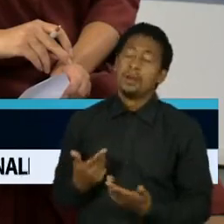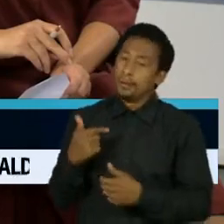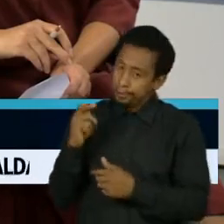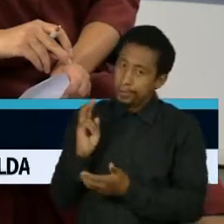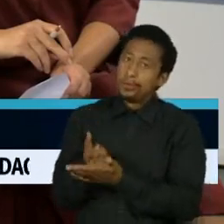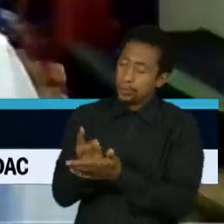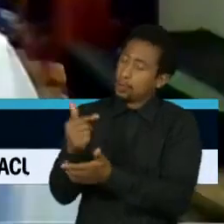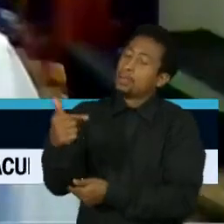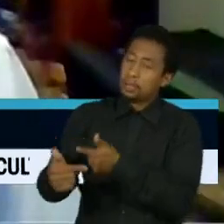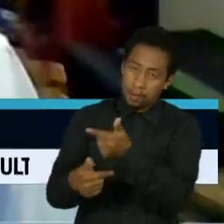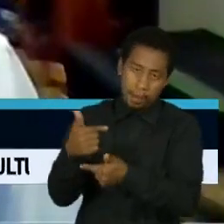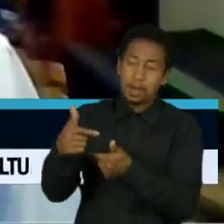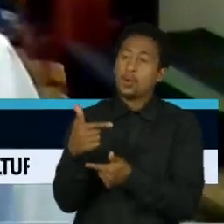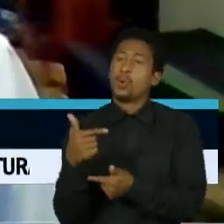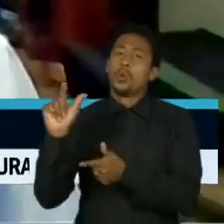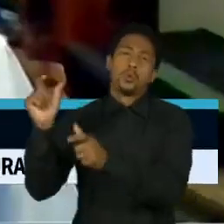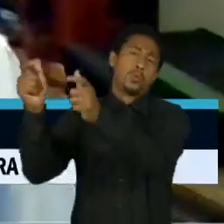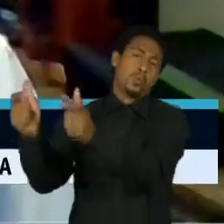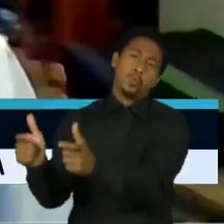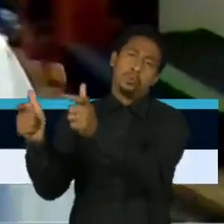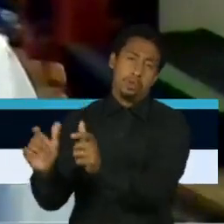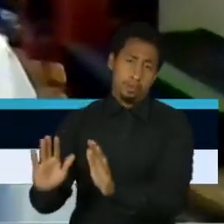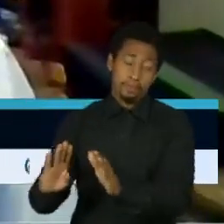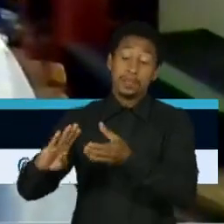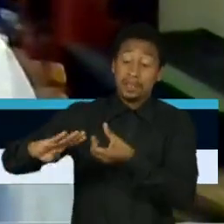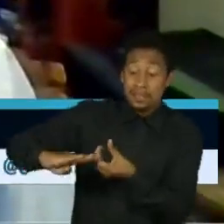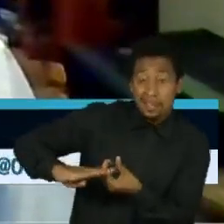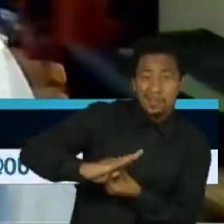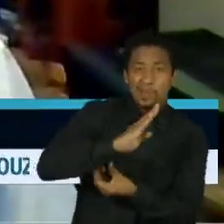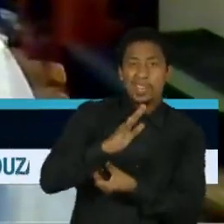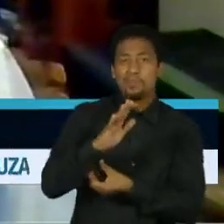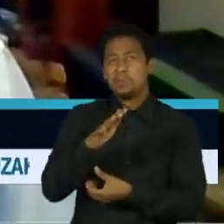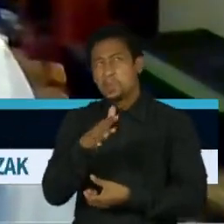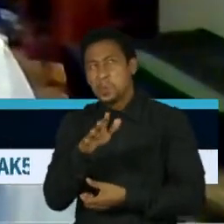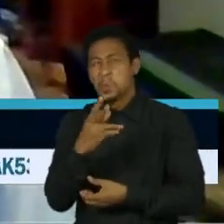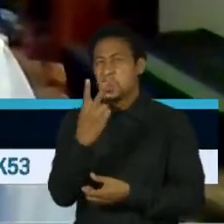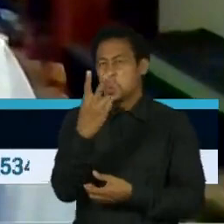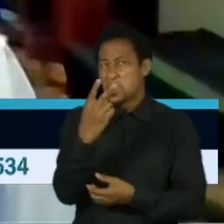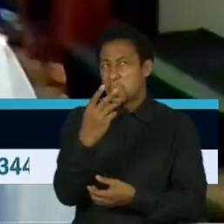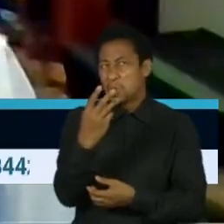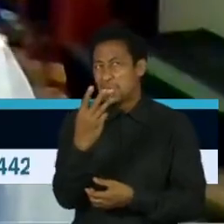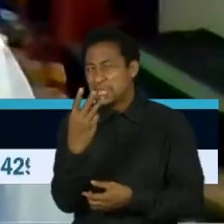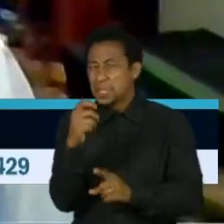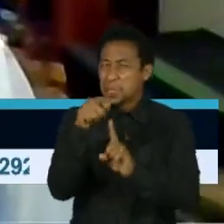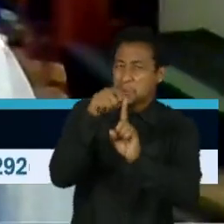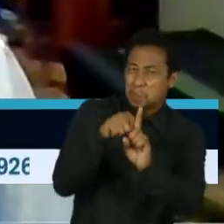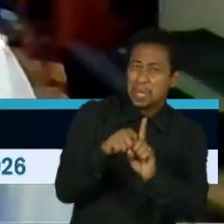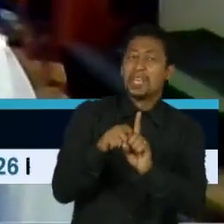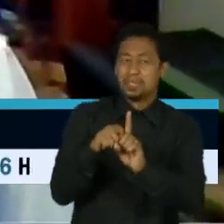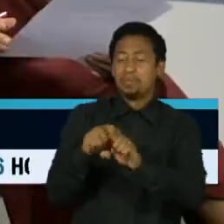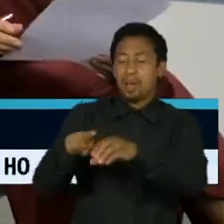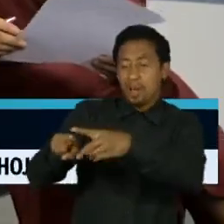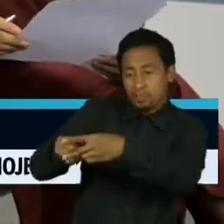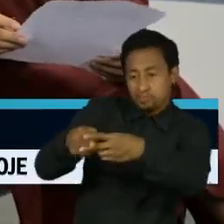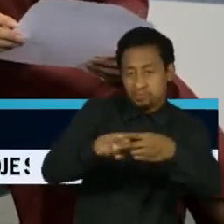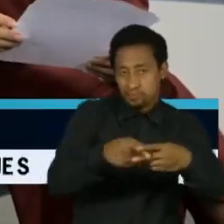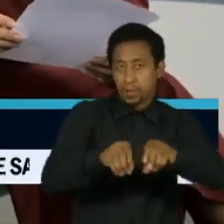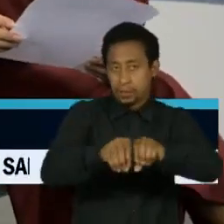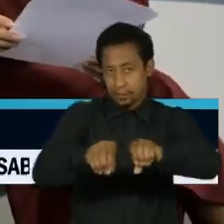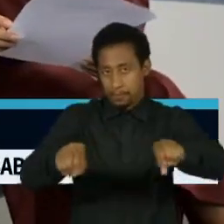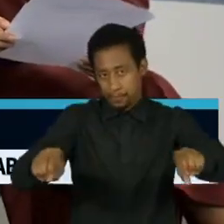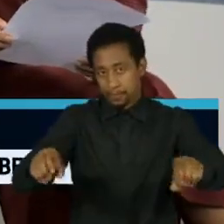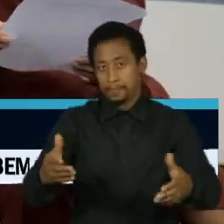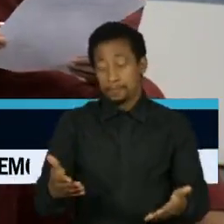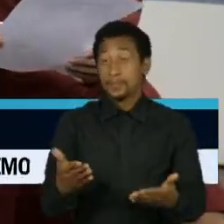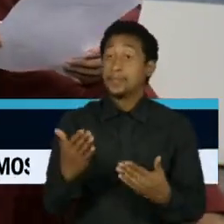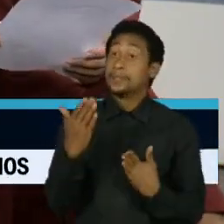enquanto conserta ali. E a Sabesp vai demorar ali uns 2-3 meses para consertar esse interceptor aí. Muito obrigada.